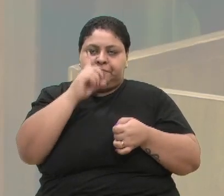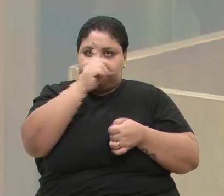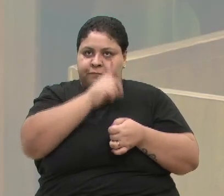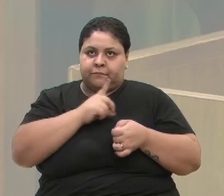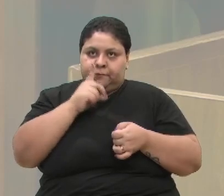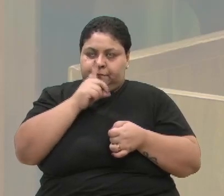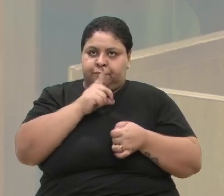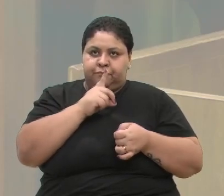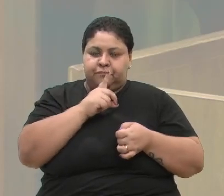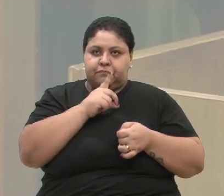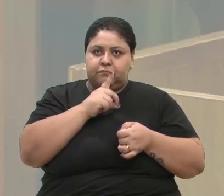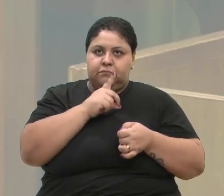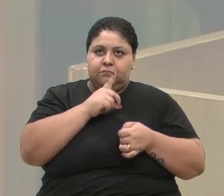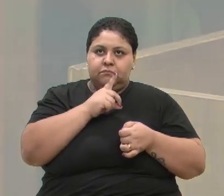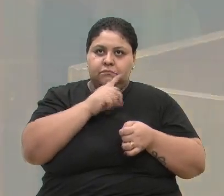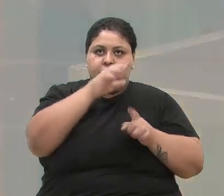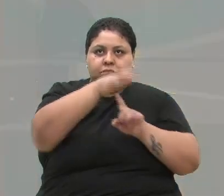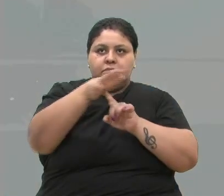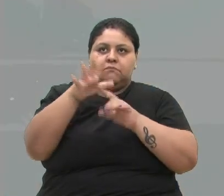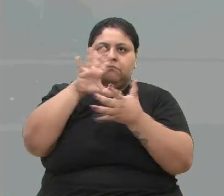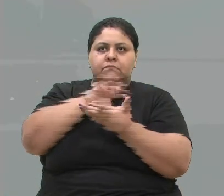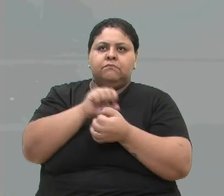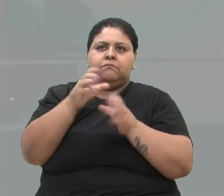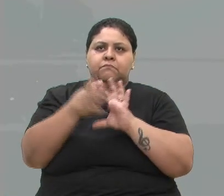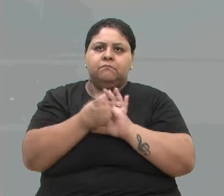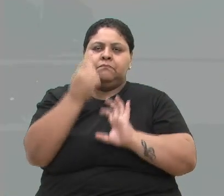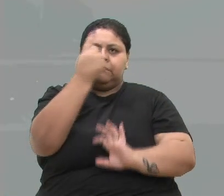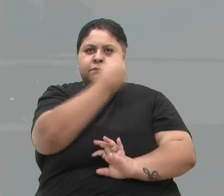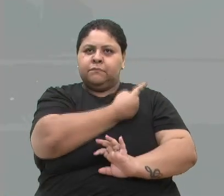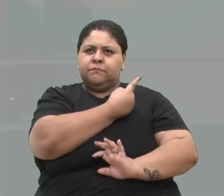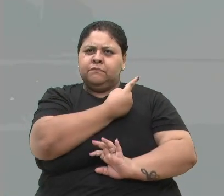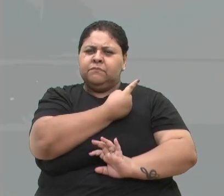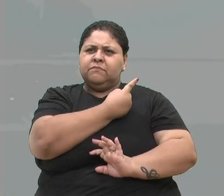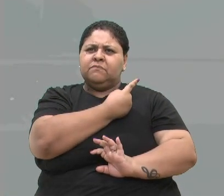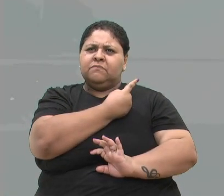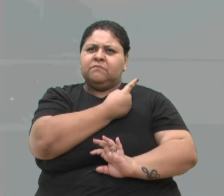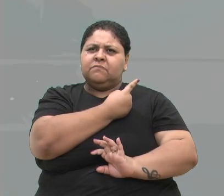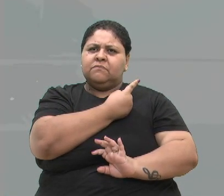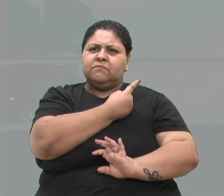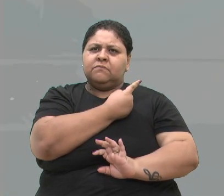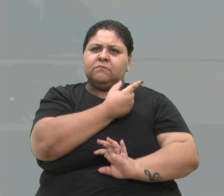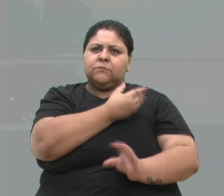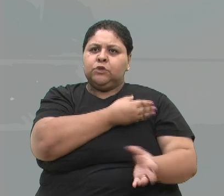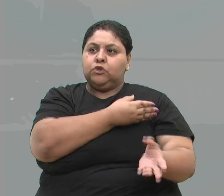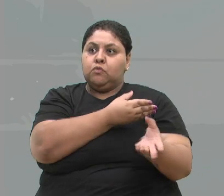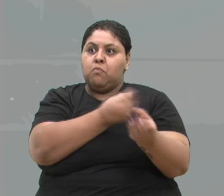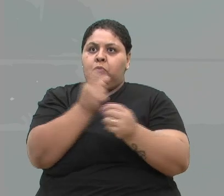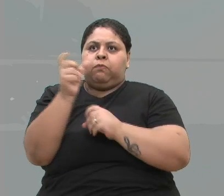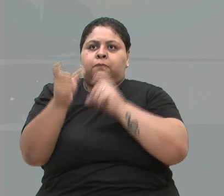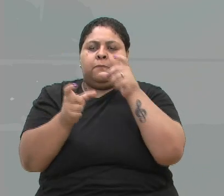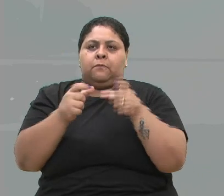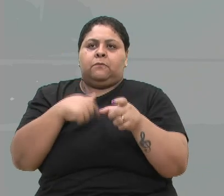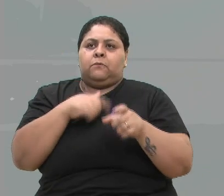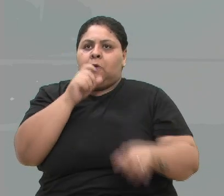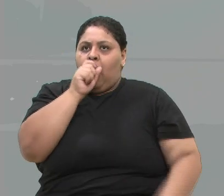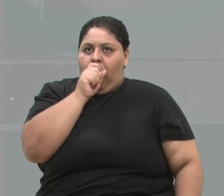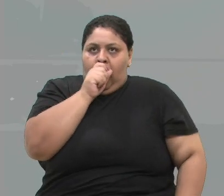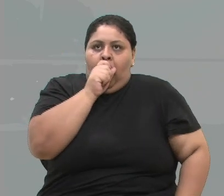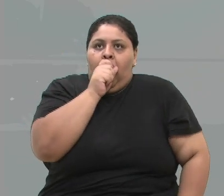Feira de Artesanato, onde deu uma explosão de público. E eu fiquei muito feliz. Eu